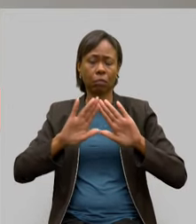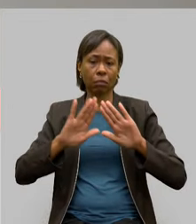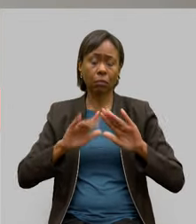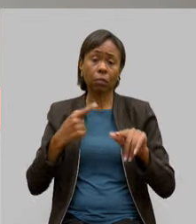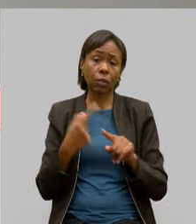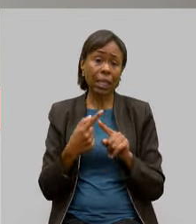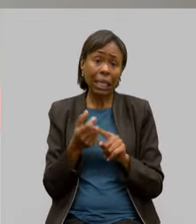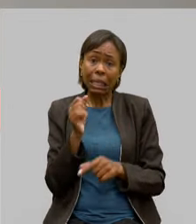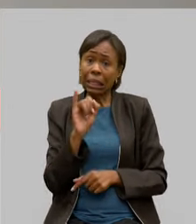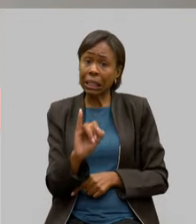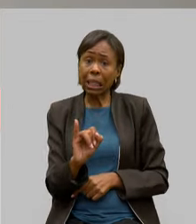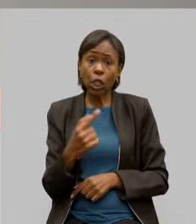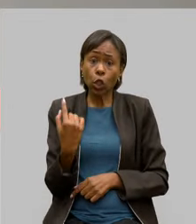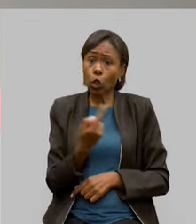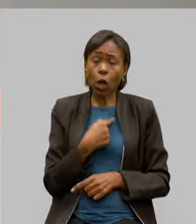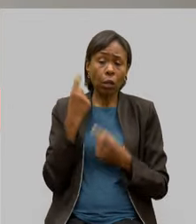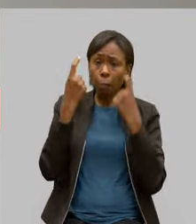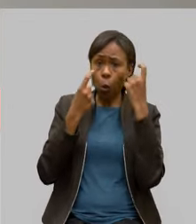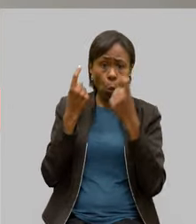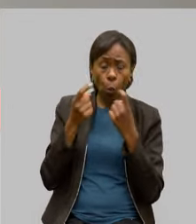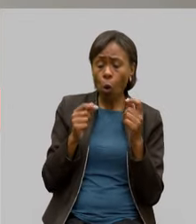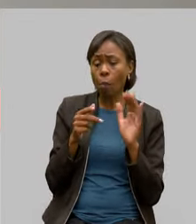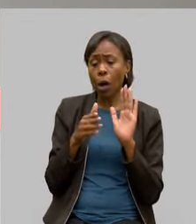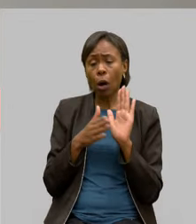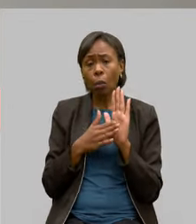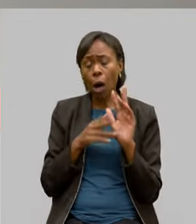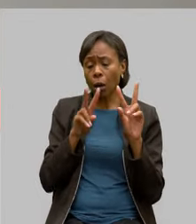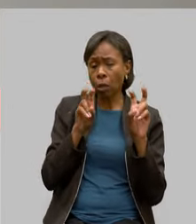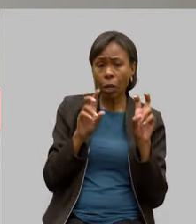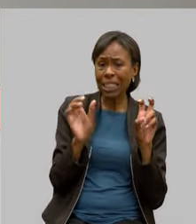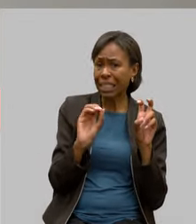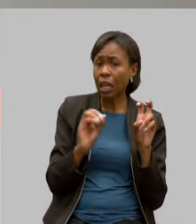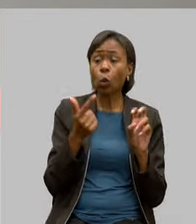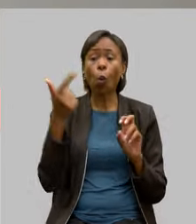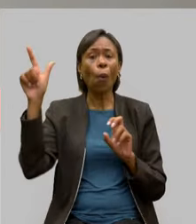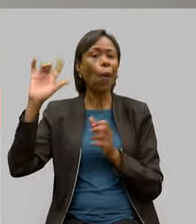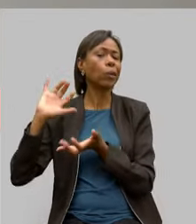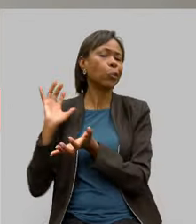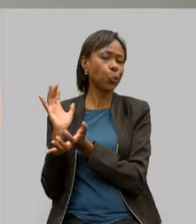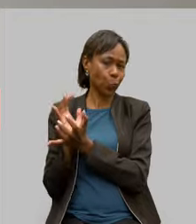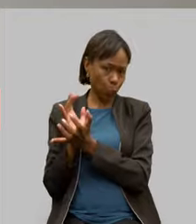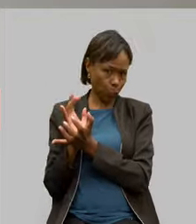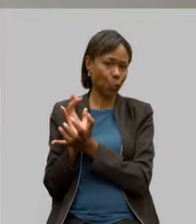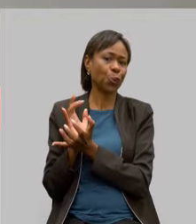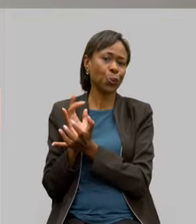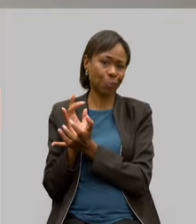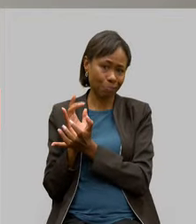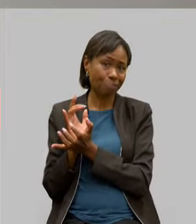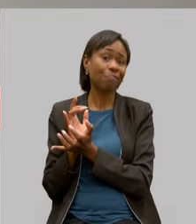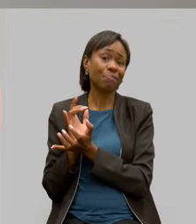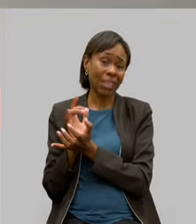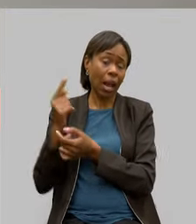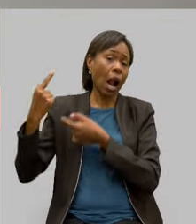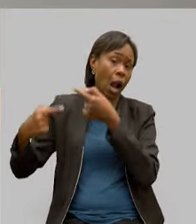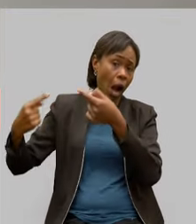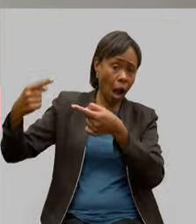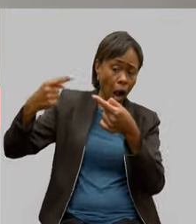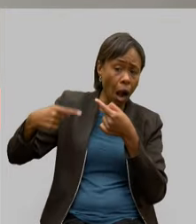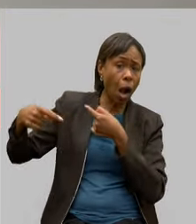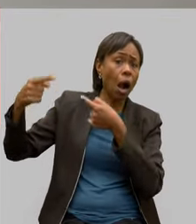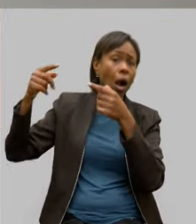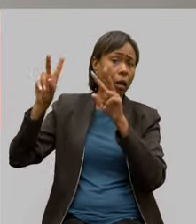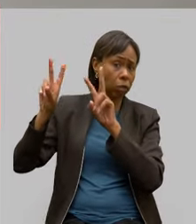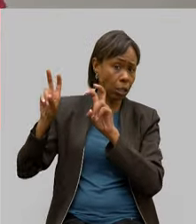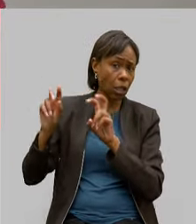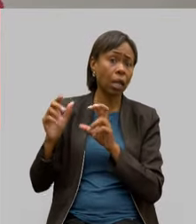gente não ocupa com as nossas pautas outros grupos econômicos sociais estão disputando a pauta mesmo